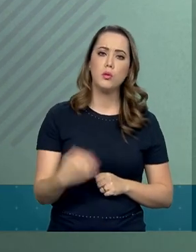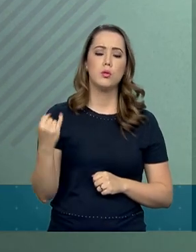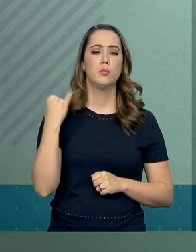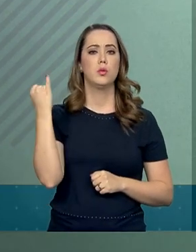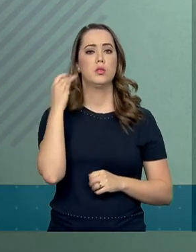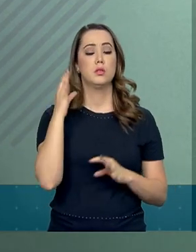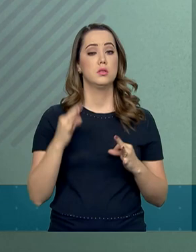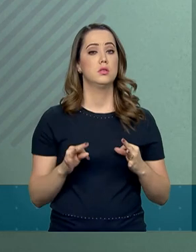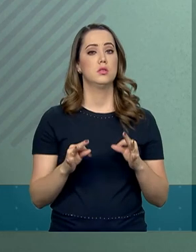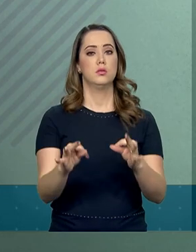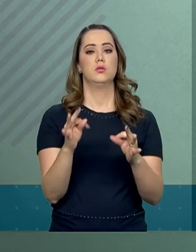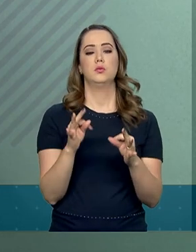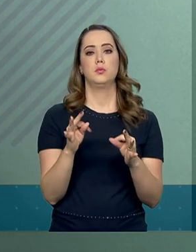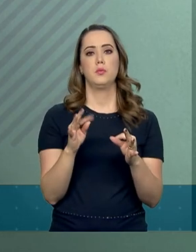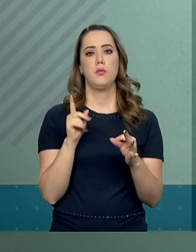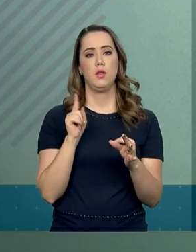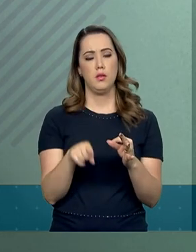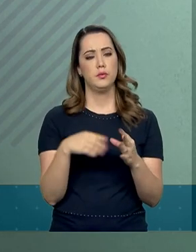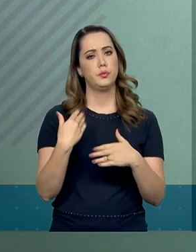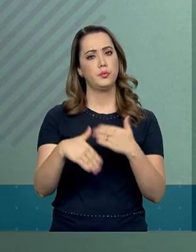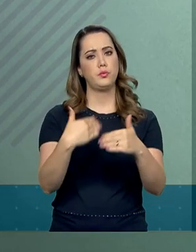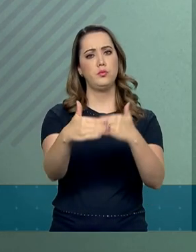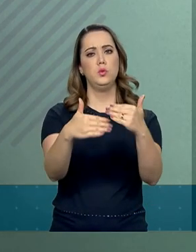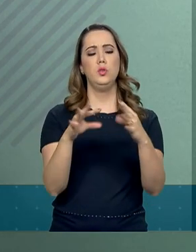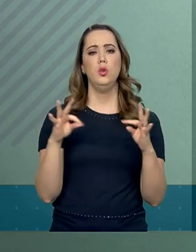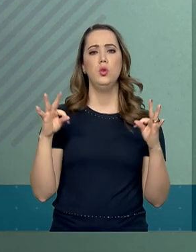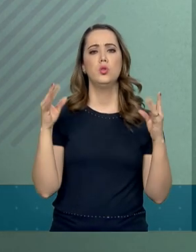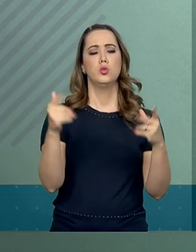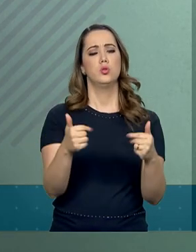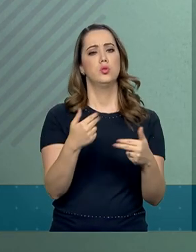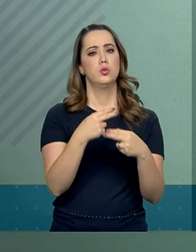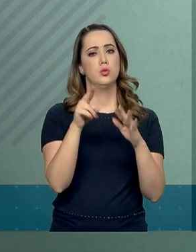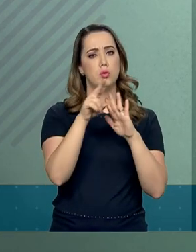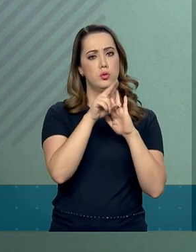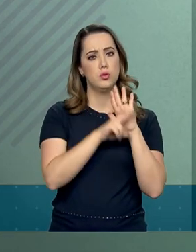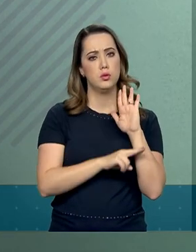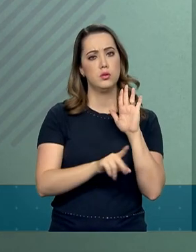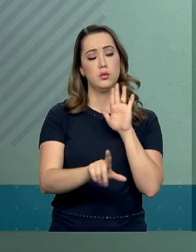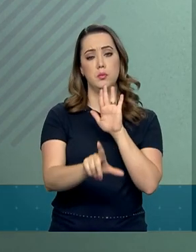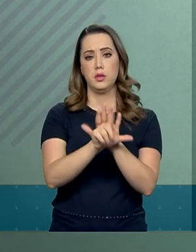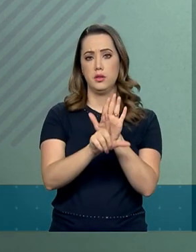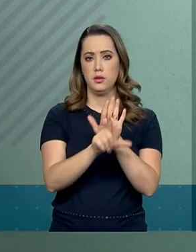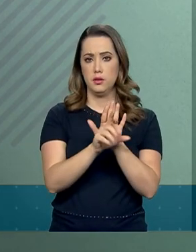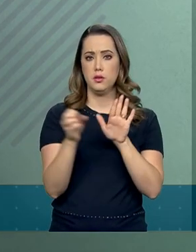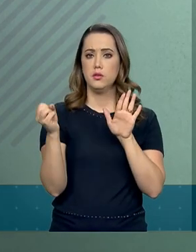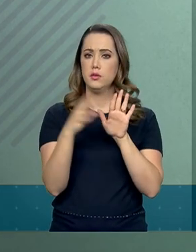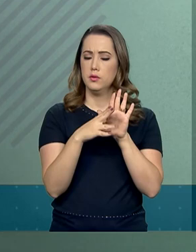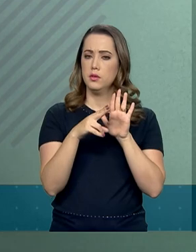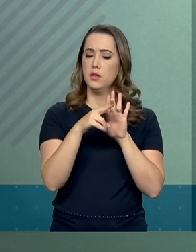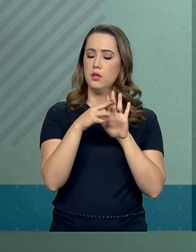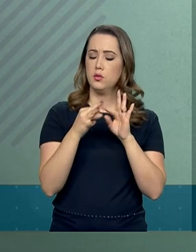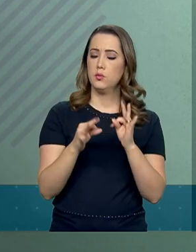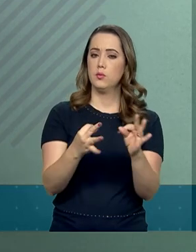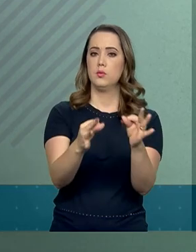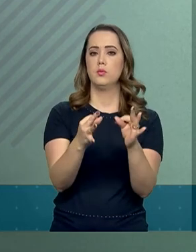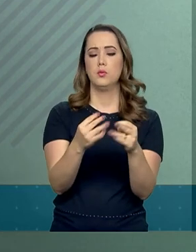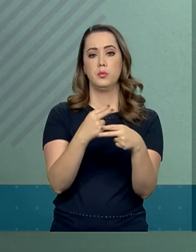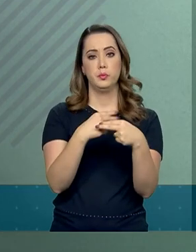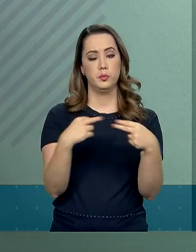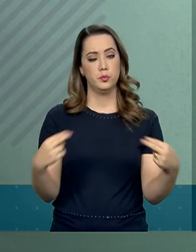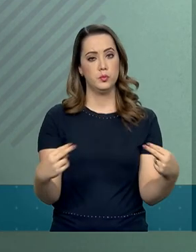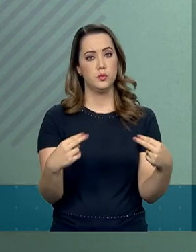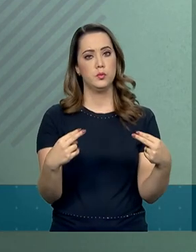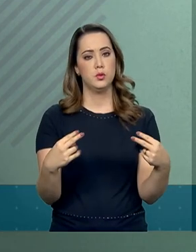campo tecnológico foi a manutenção de todas as normas da lei da inovação as encomendas